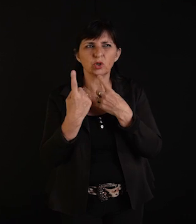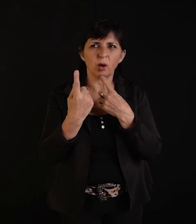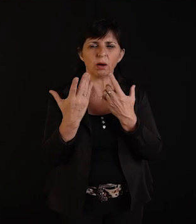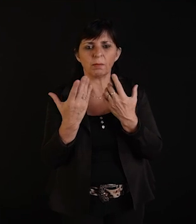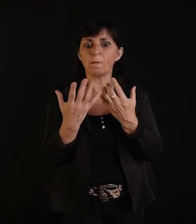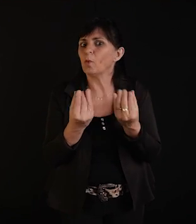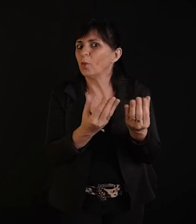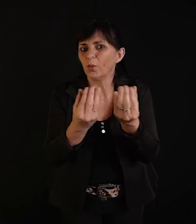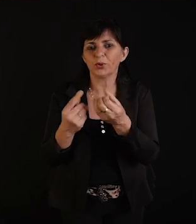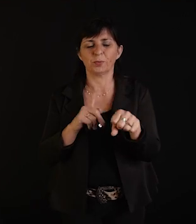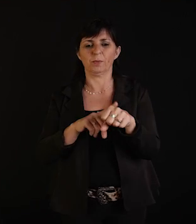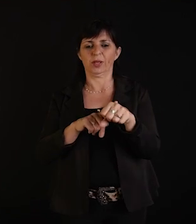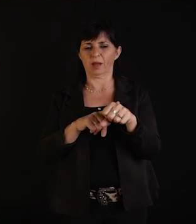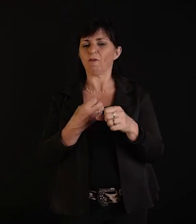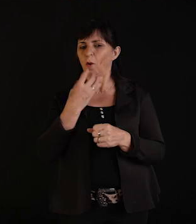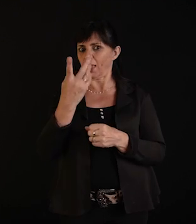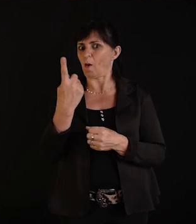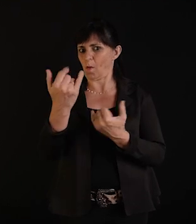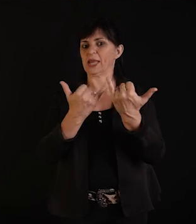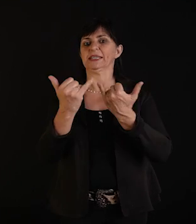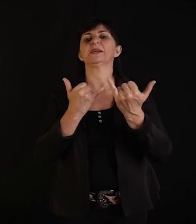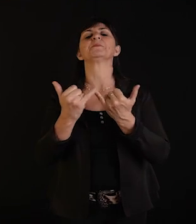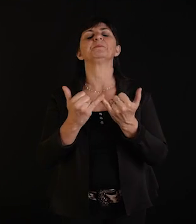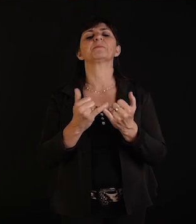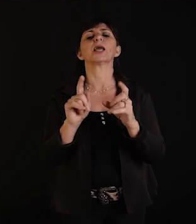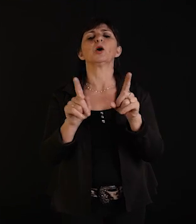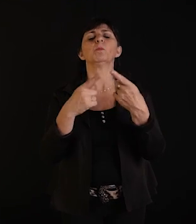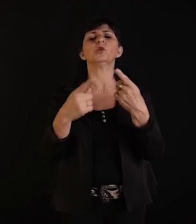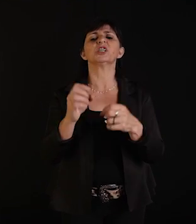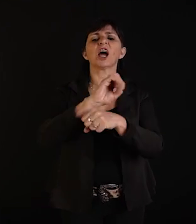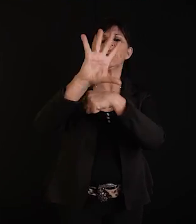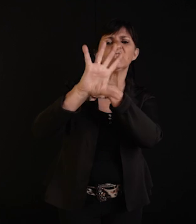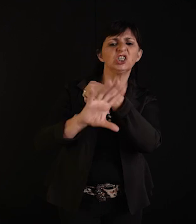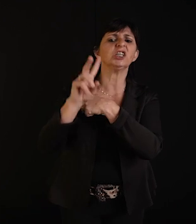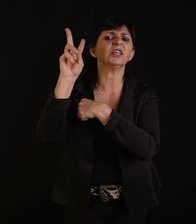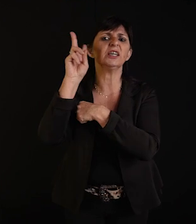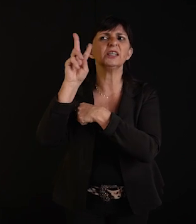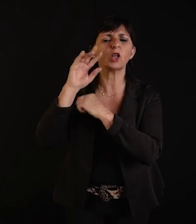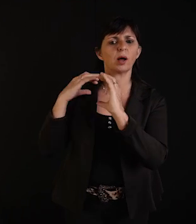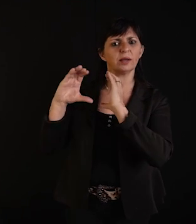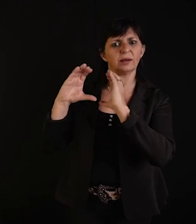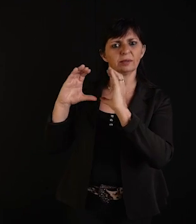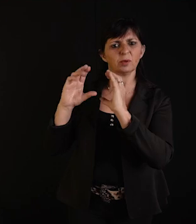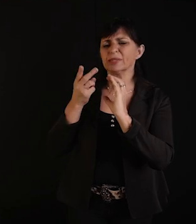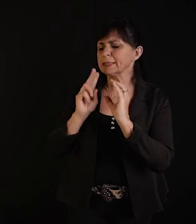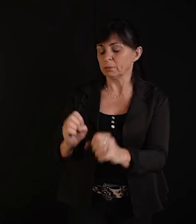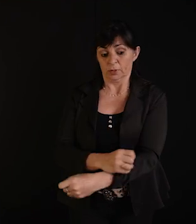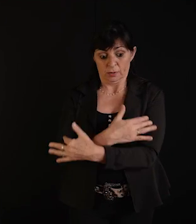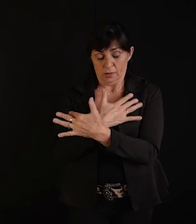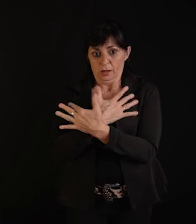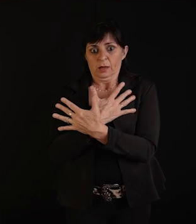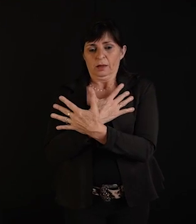marcantes. Por exemplo, assim, eu vou dar só um exemplo. A música Erechim, História e Canto. Toda vez, eu me arrepio só em falar, toda vez que